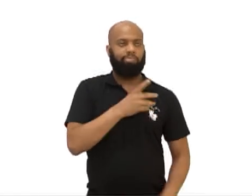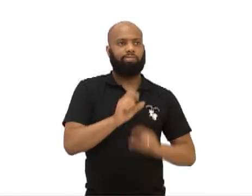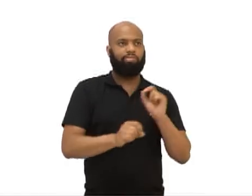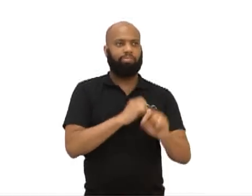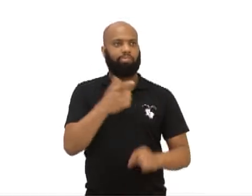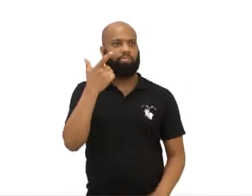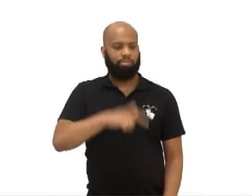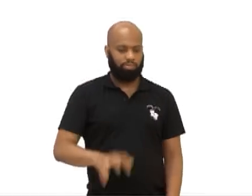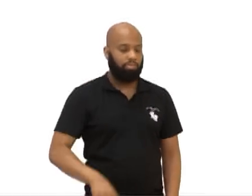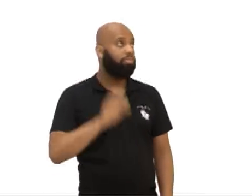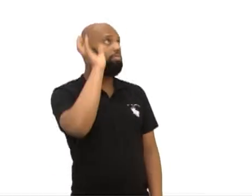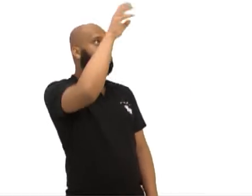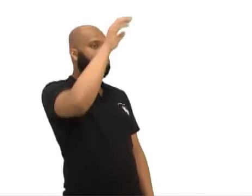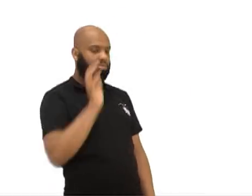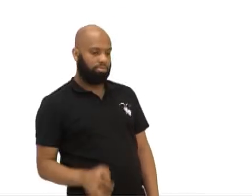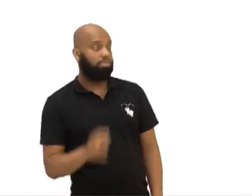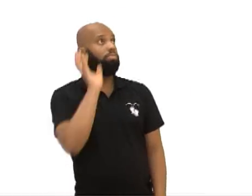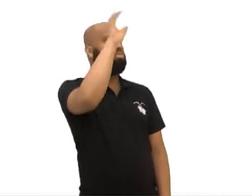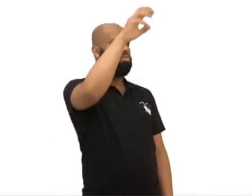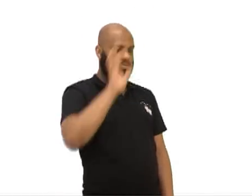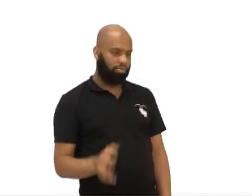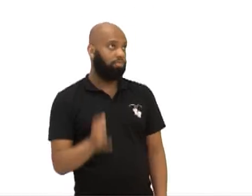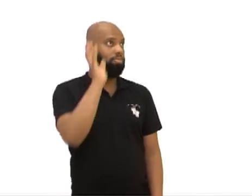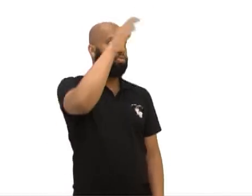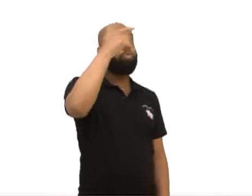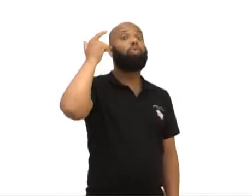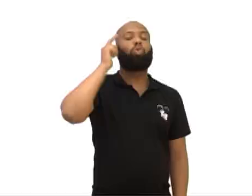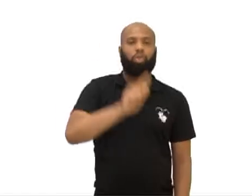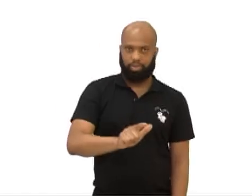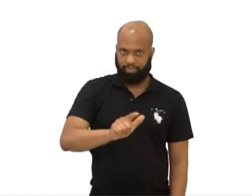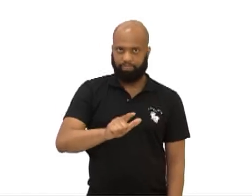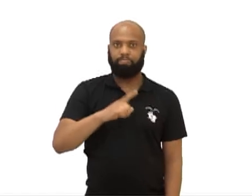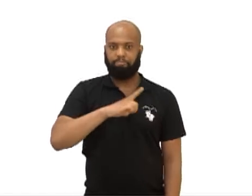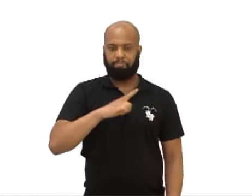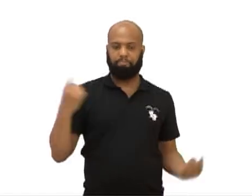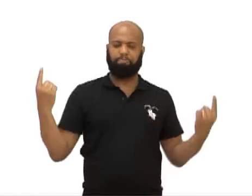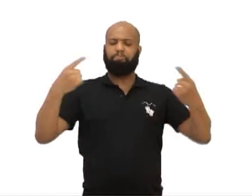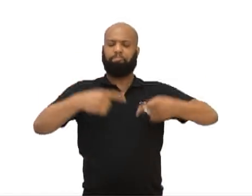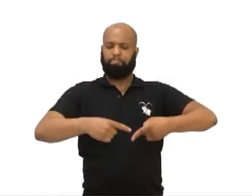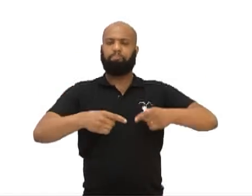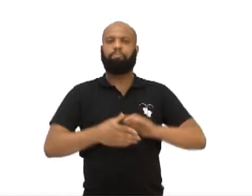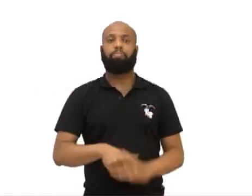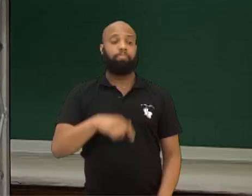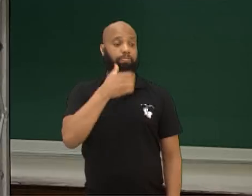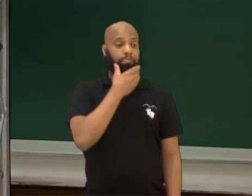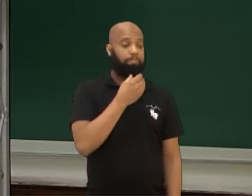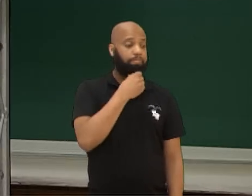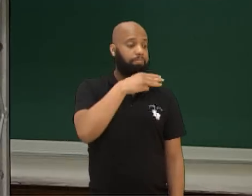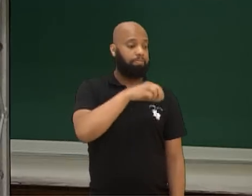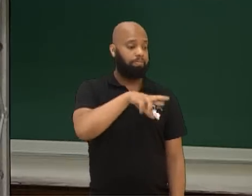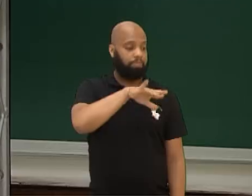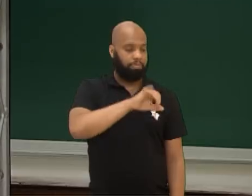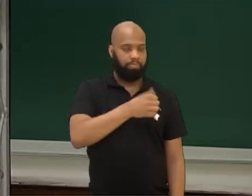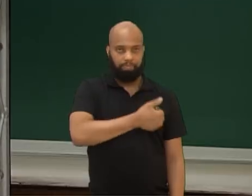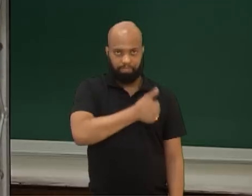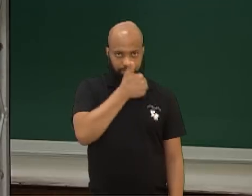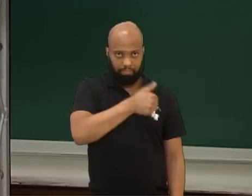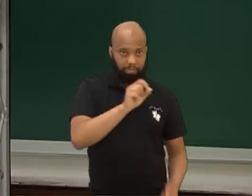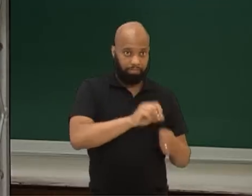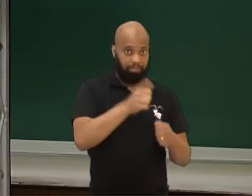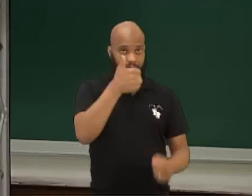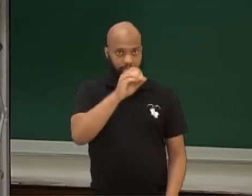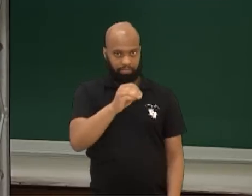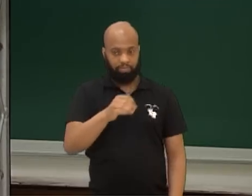marcado por Mário e Luiz em um torneio de basquete. Então, o Mário, lá no primeiro jogo, ele marcou 10 cestas. E o Luiz